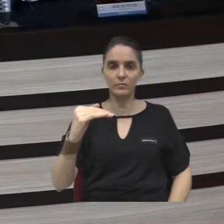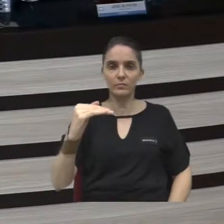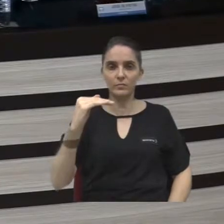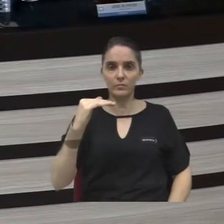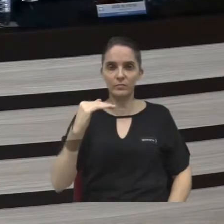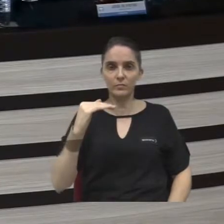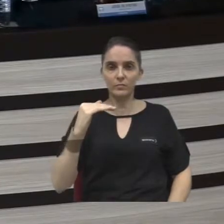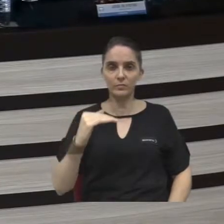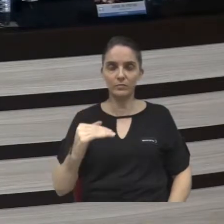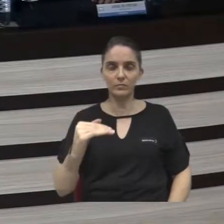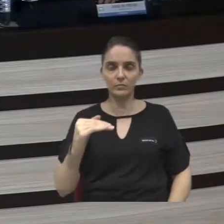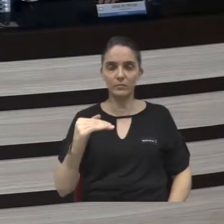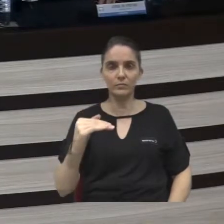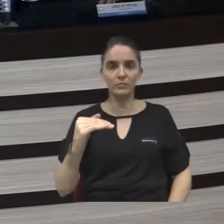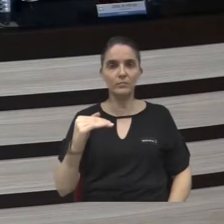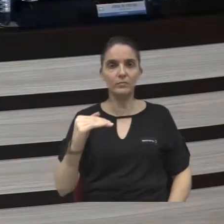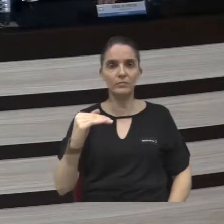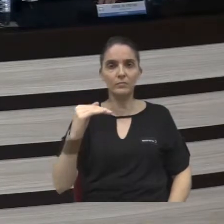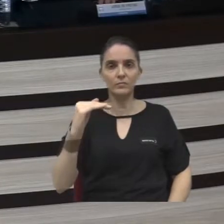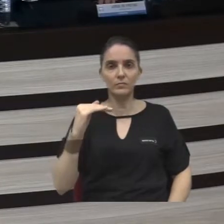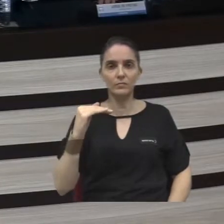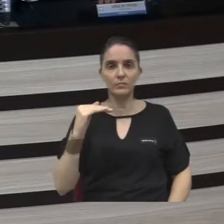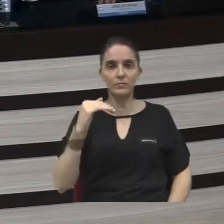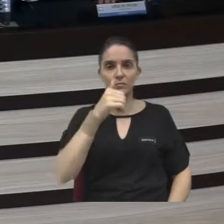19.713, 19.715,